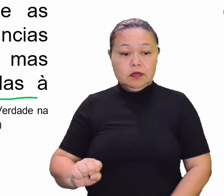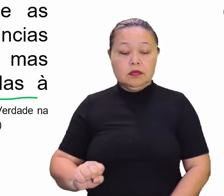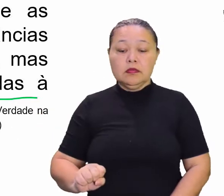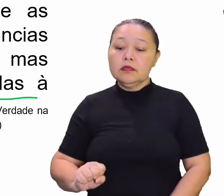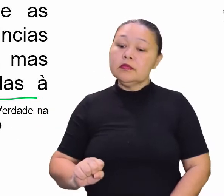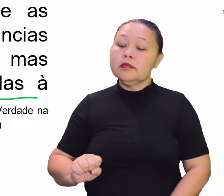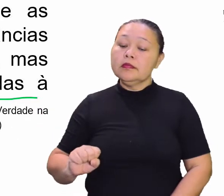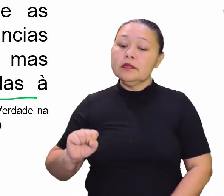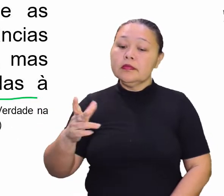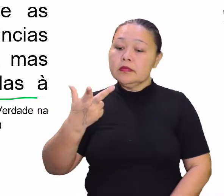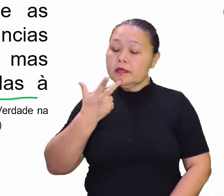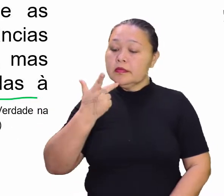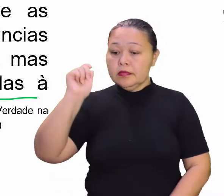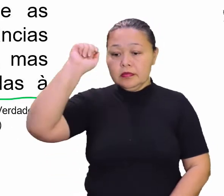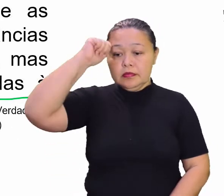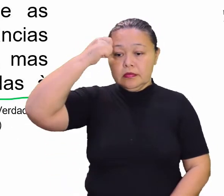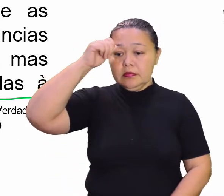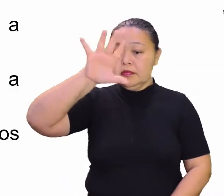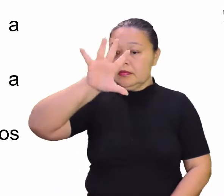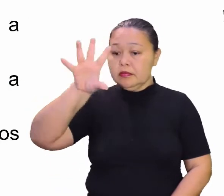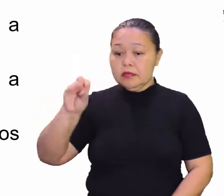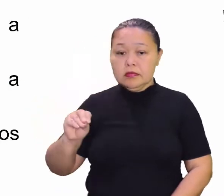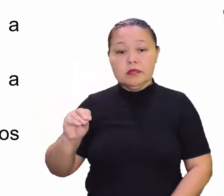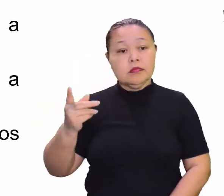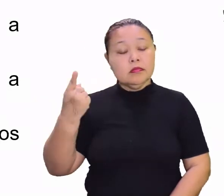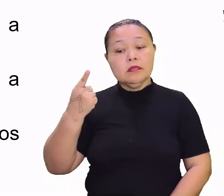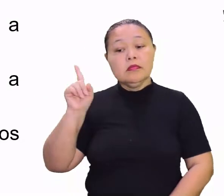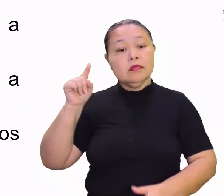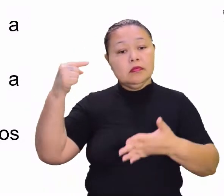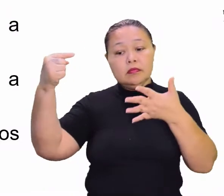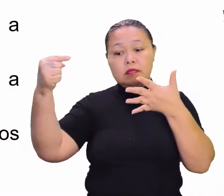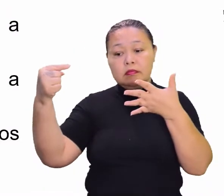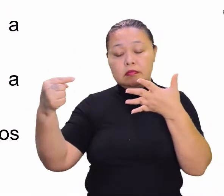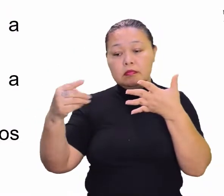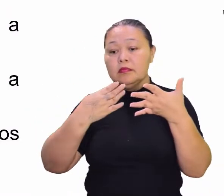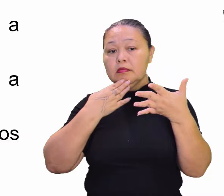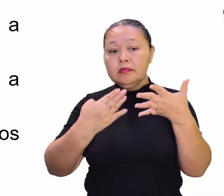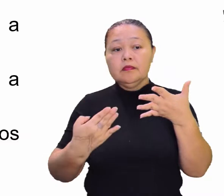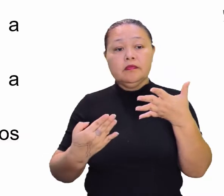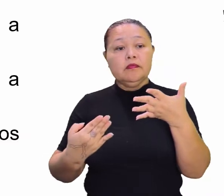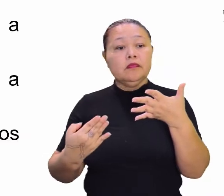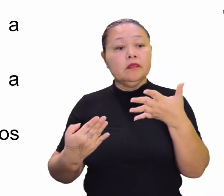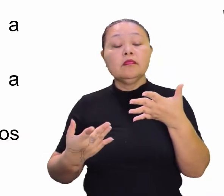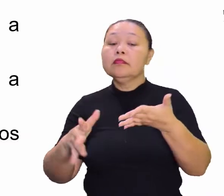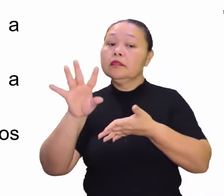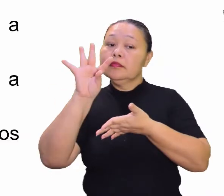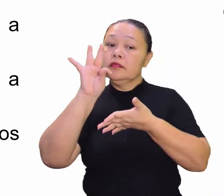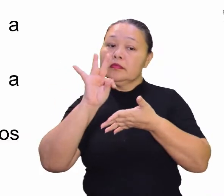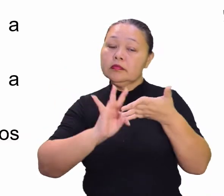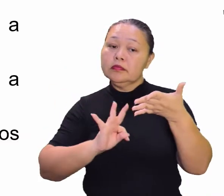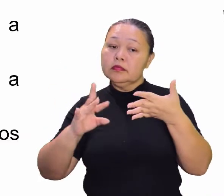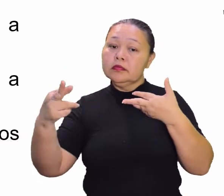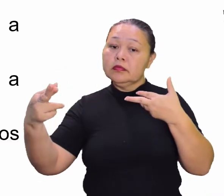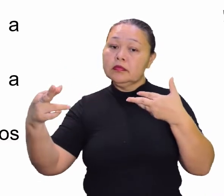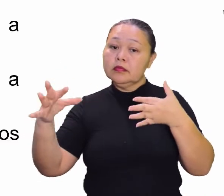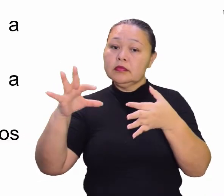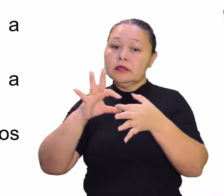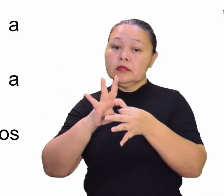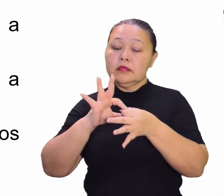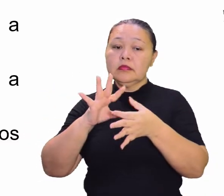falando sobre a África e vamos ver o comando da questão. Vamos lá. No